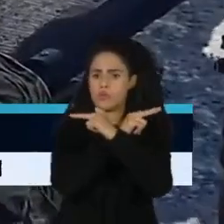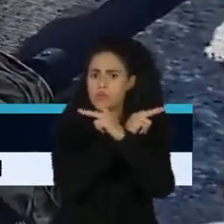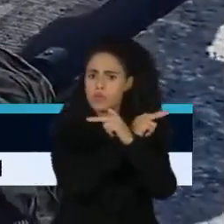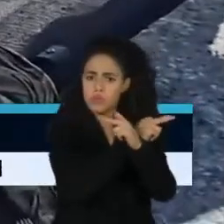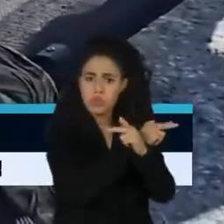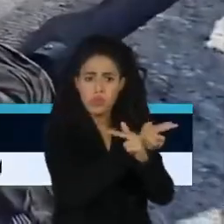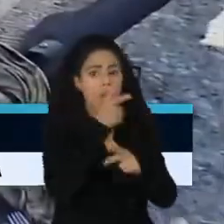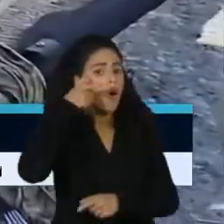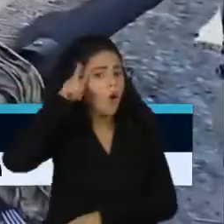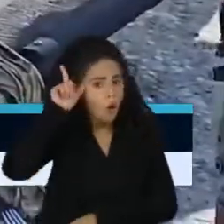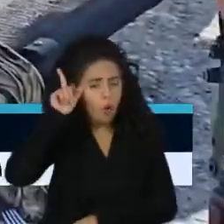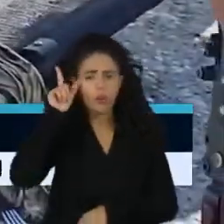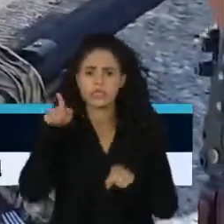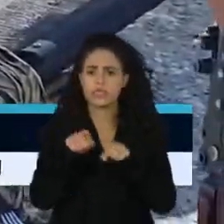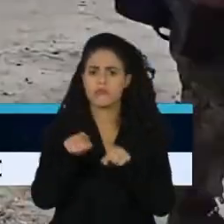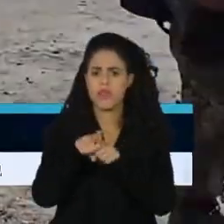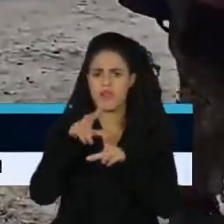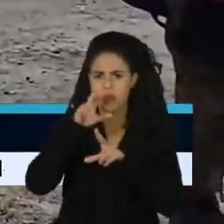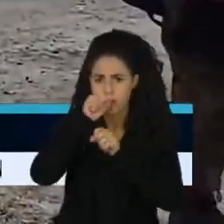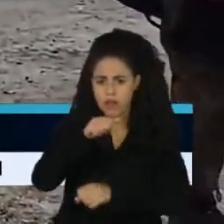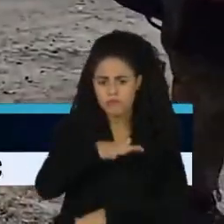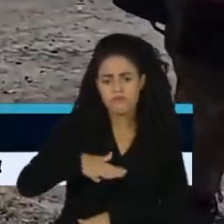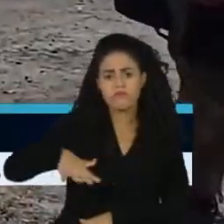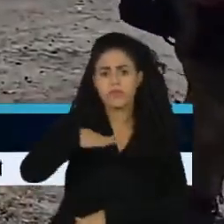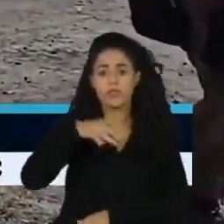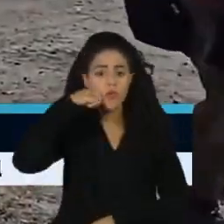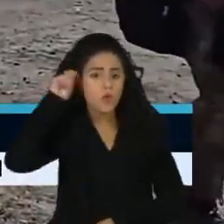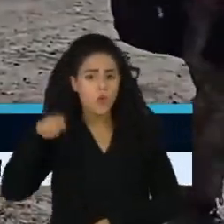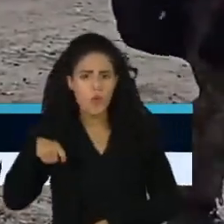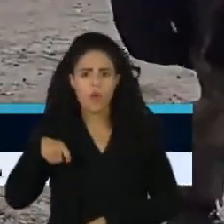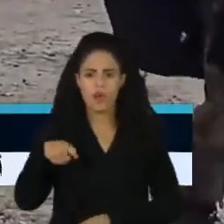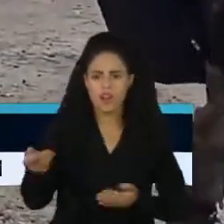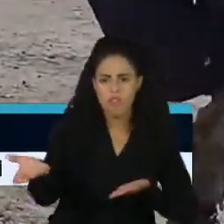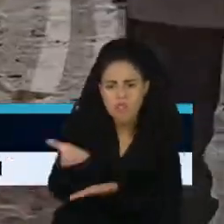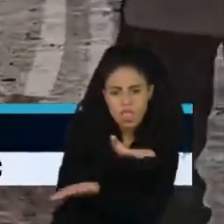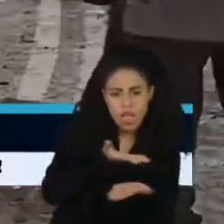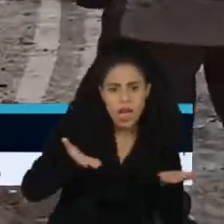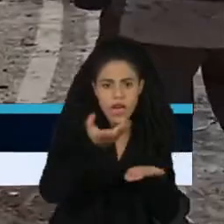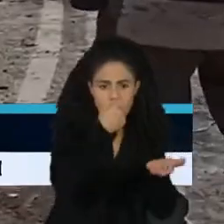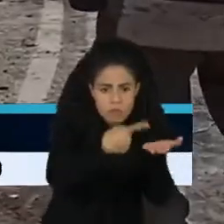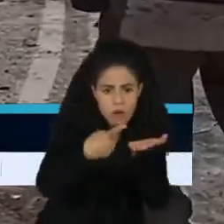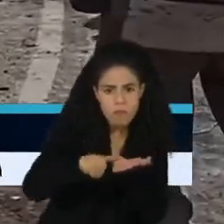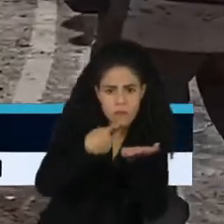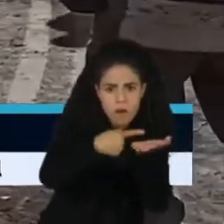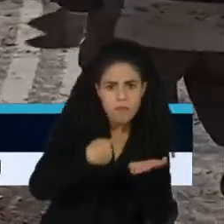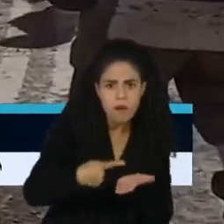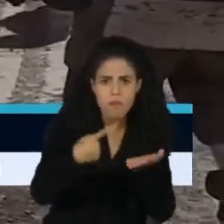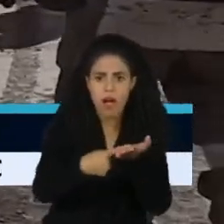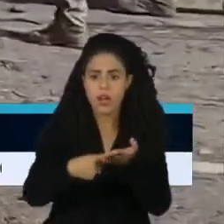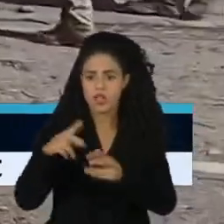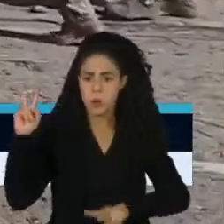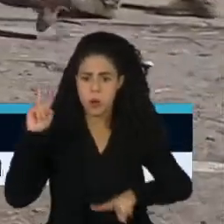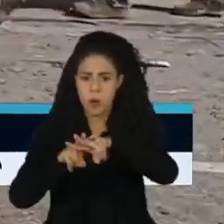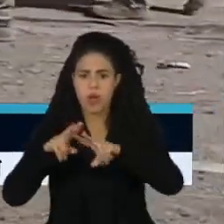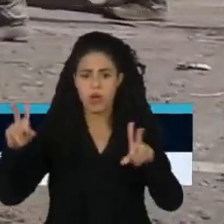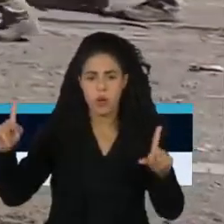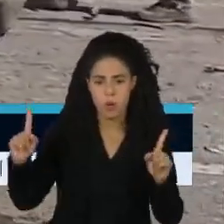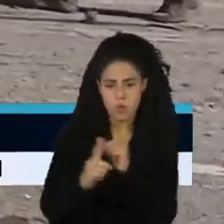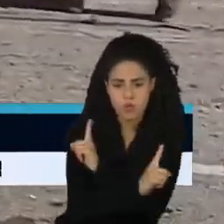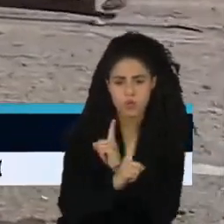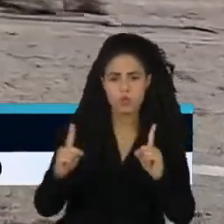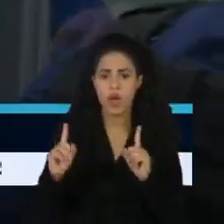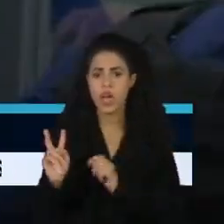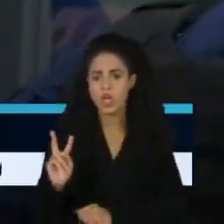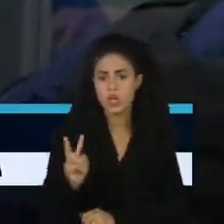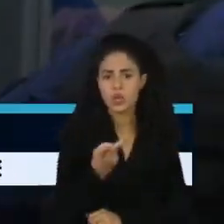de ontem para hoje apesar da intenção do governo ucraniano em negociar uma troca de prisioneiros é provável que Moscou os